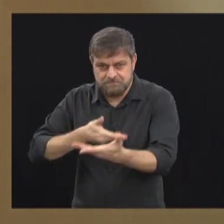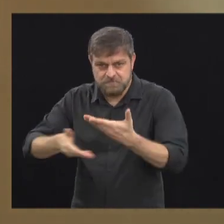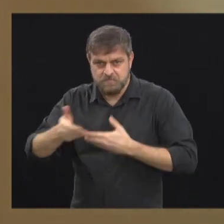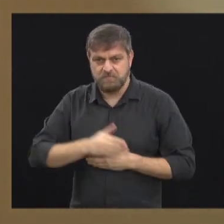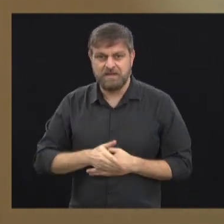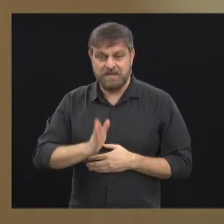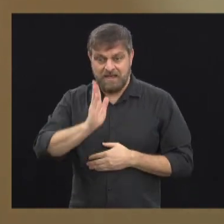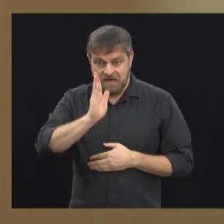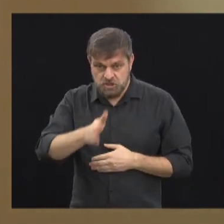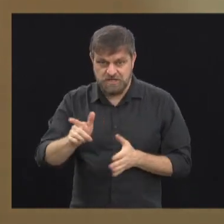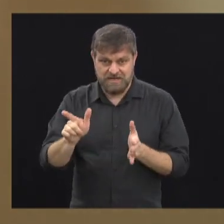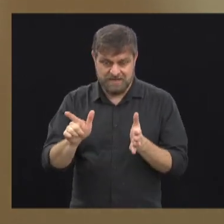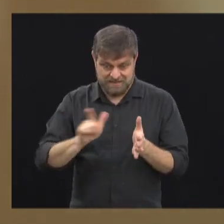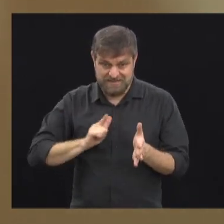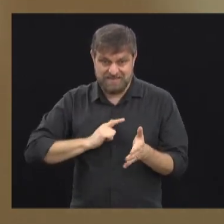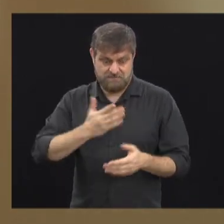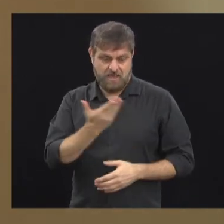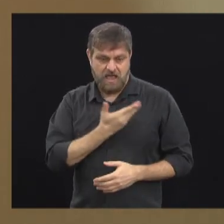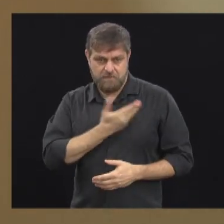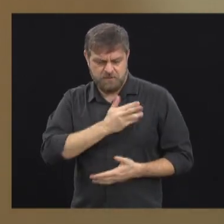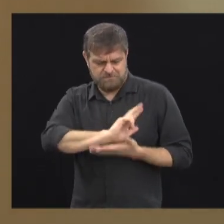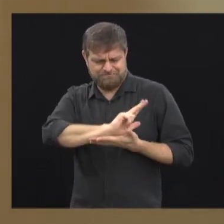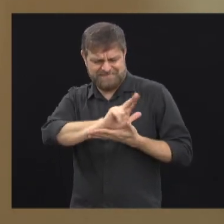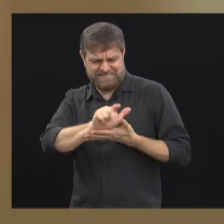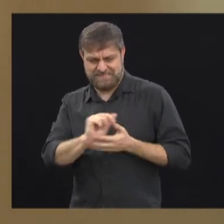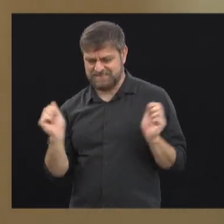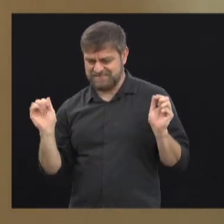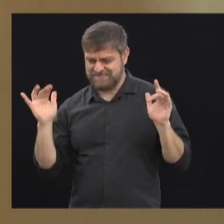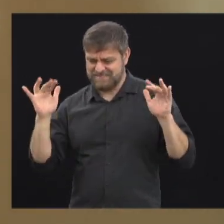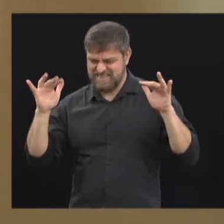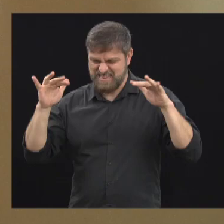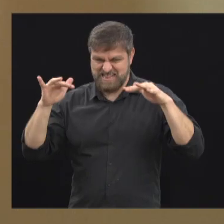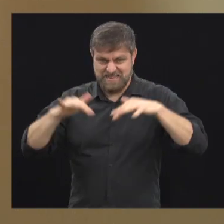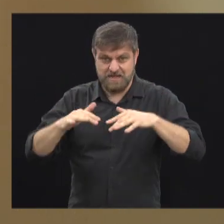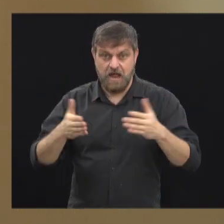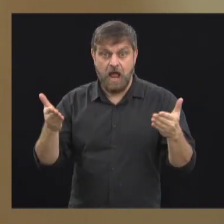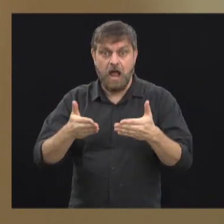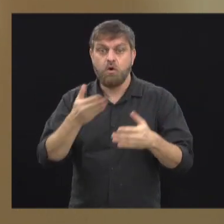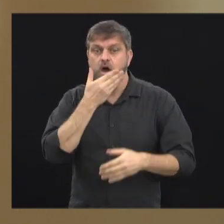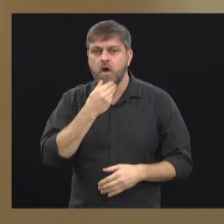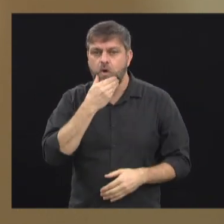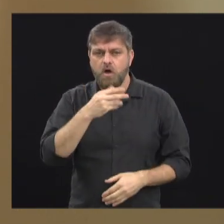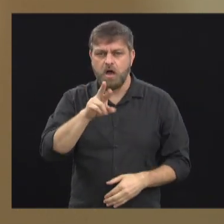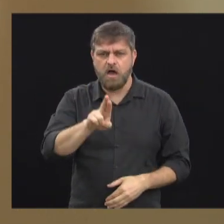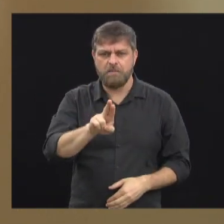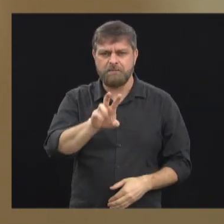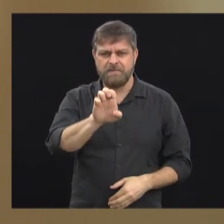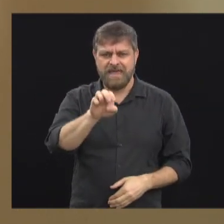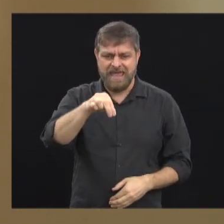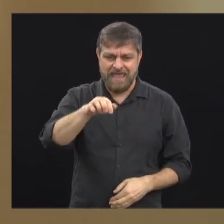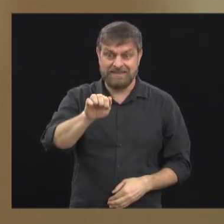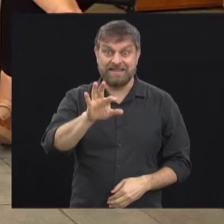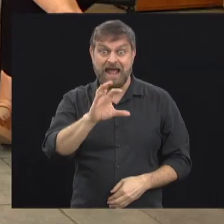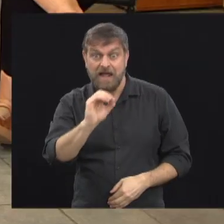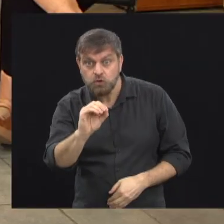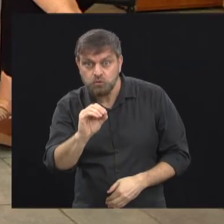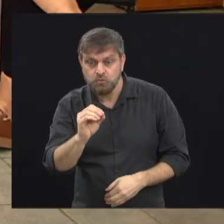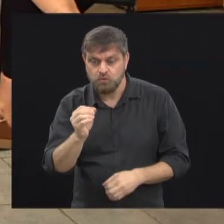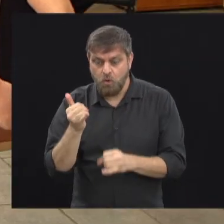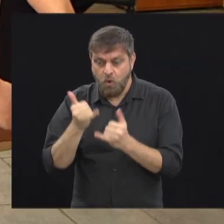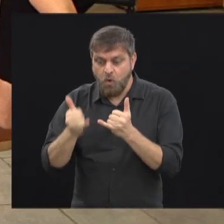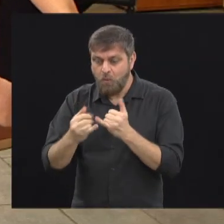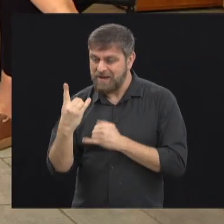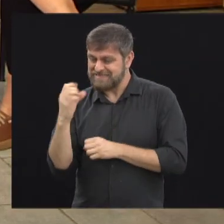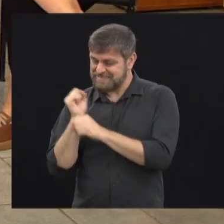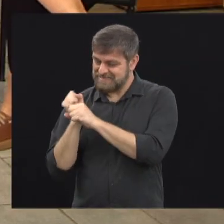já vieram outros colegas, aliás, e agora o Renato já faz acho que quase 10 anos que vem levando